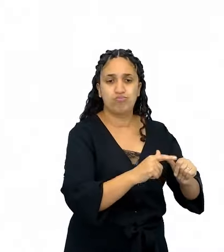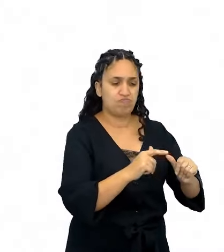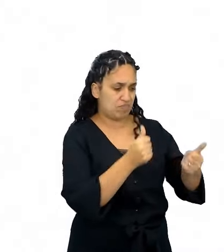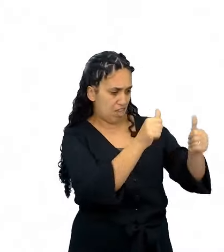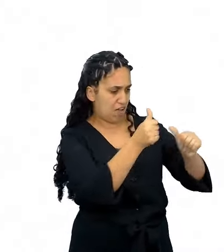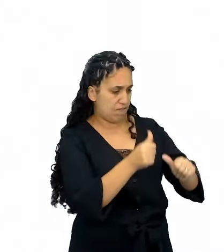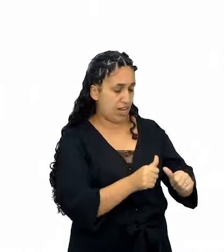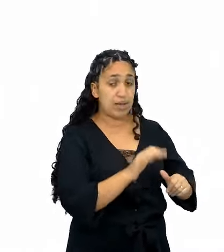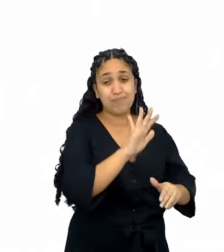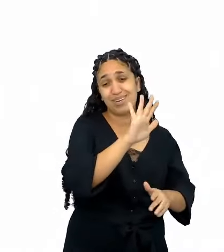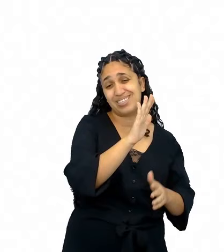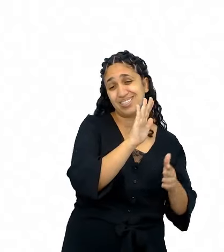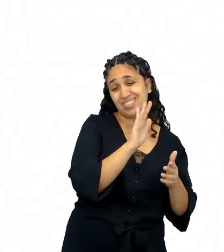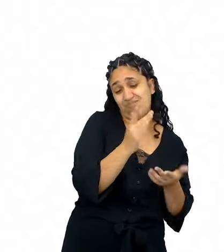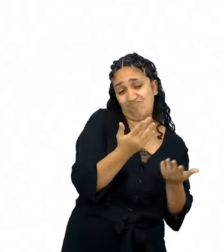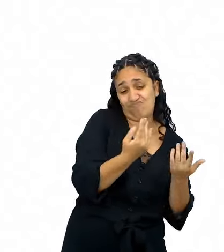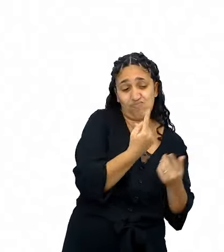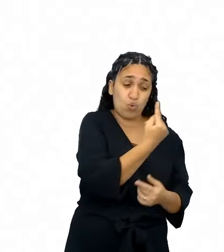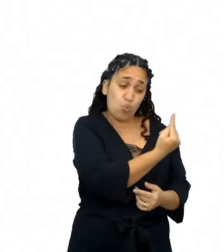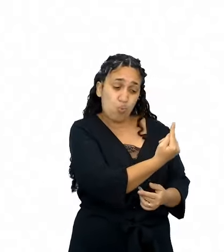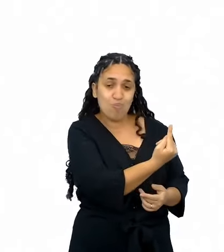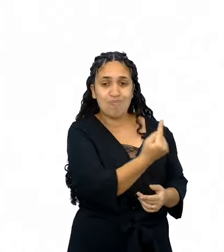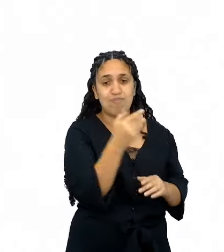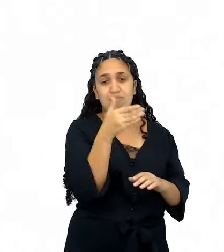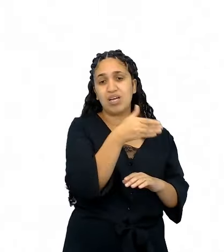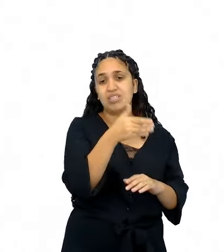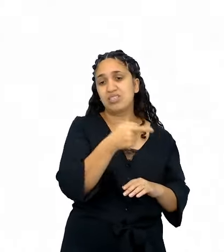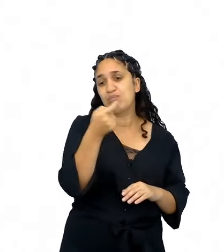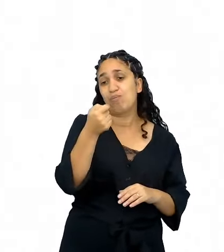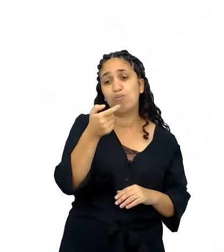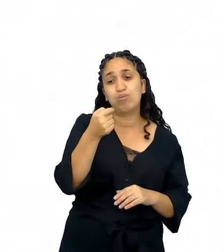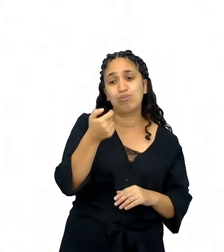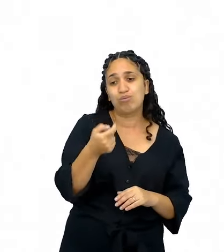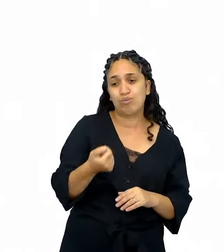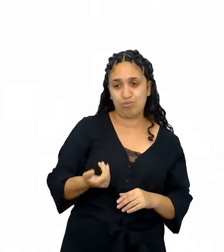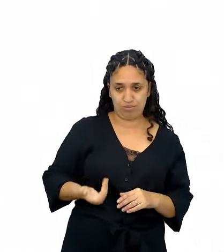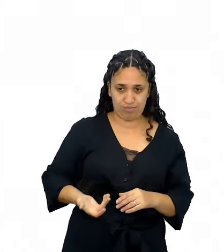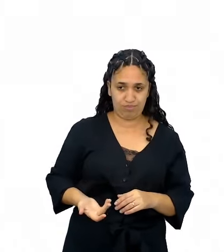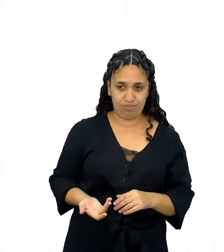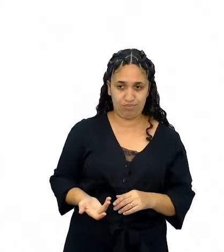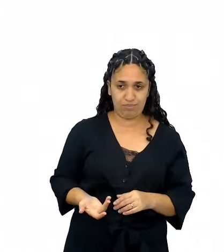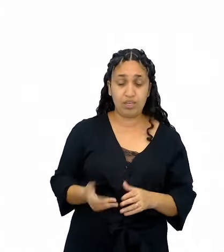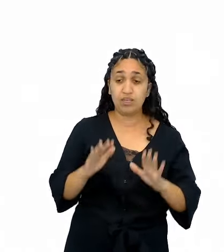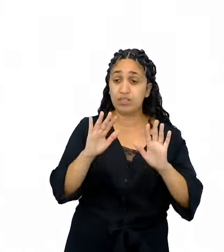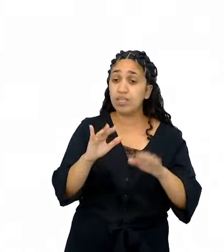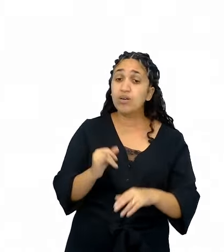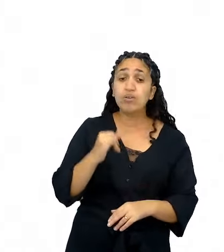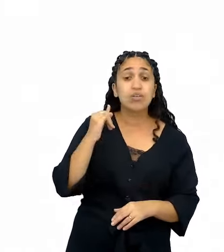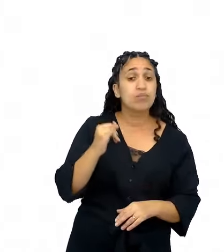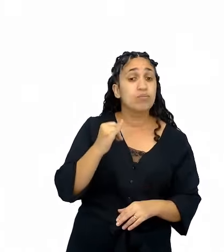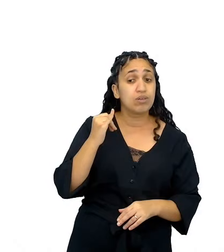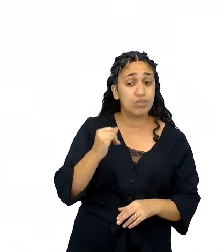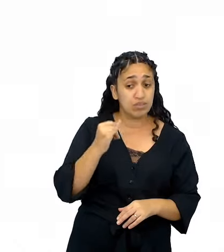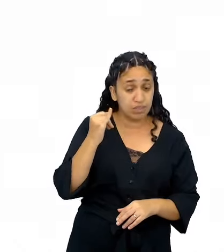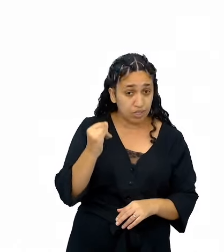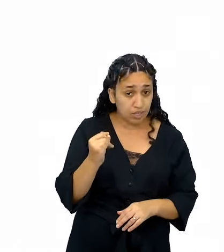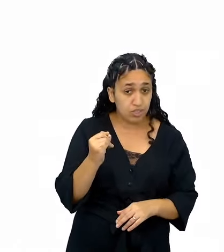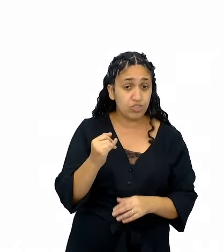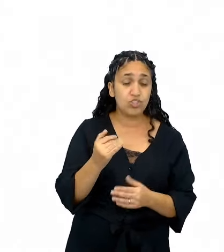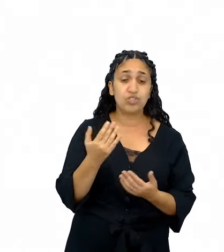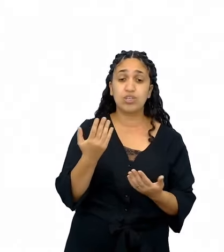muito importante esta autoavaliação, certo? Essa avaliação desta